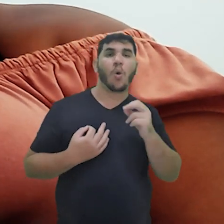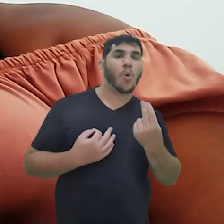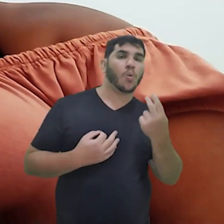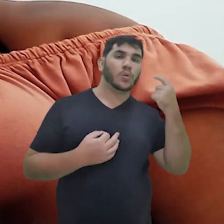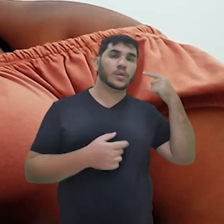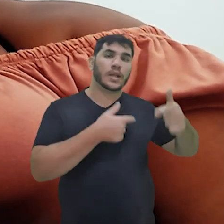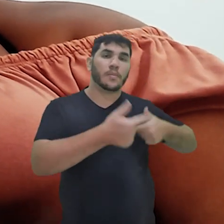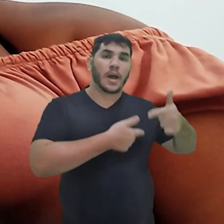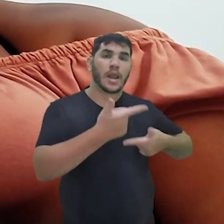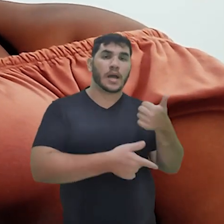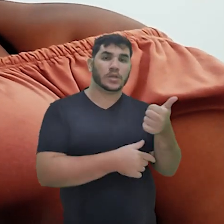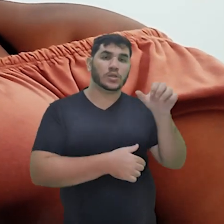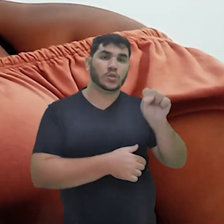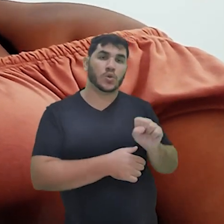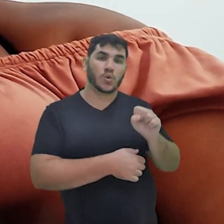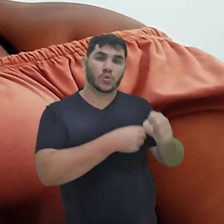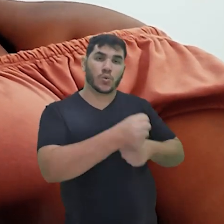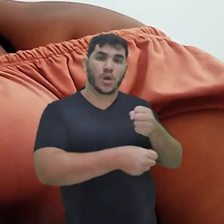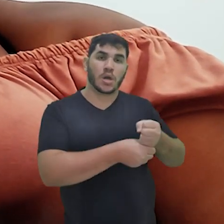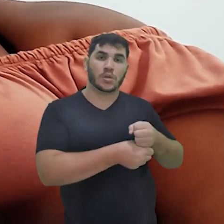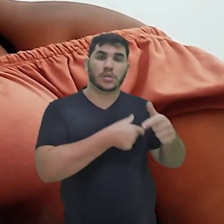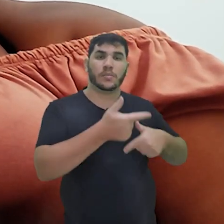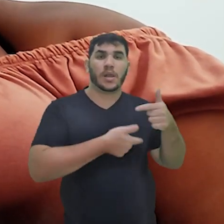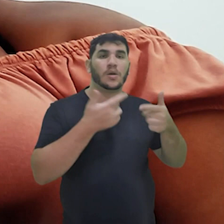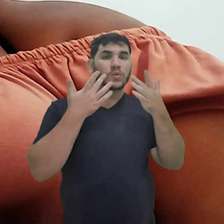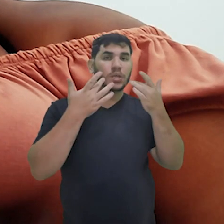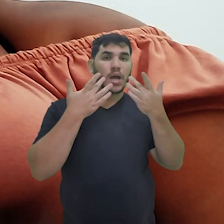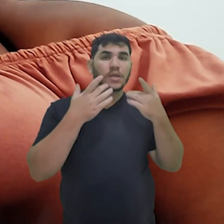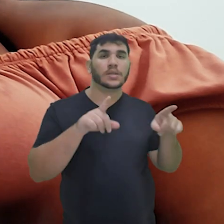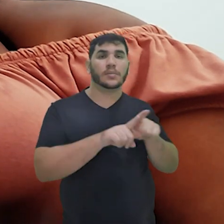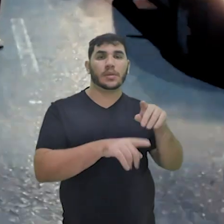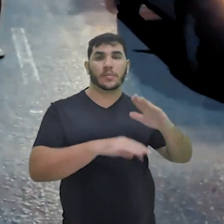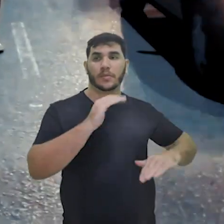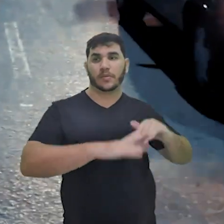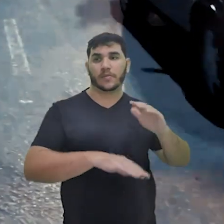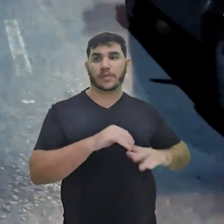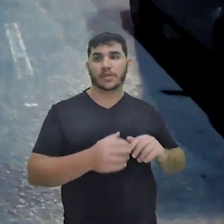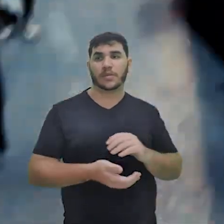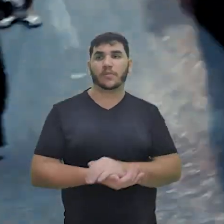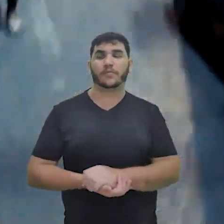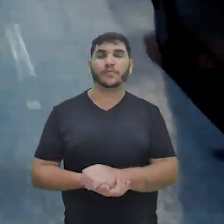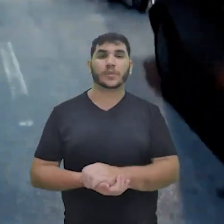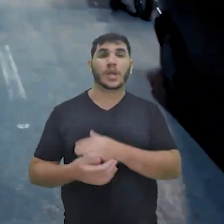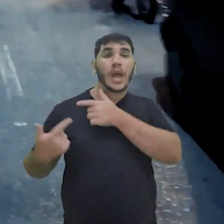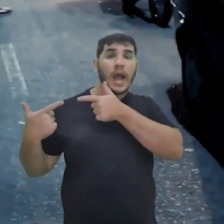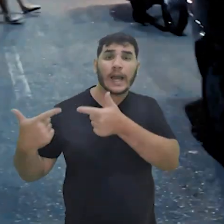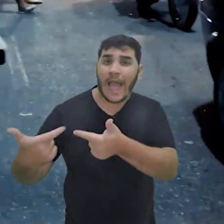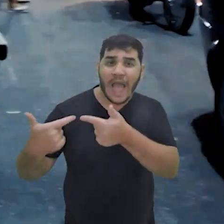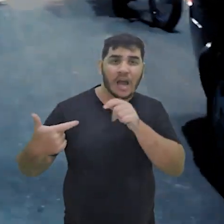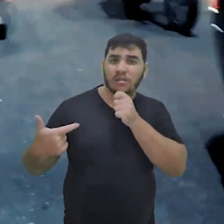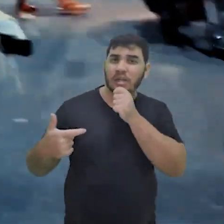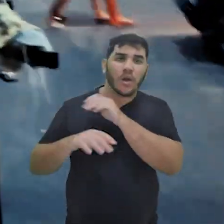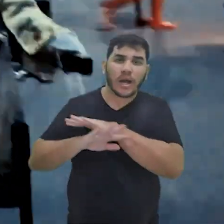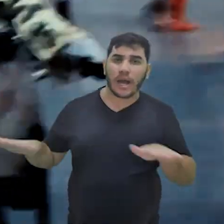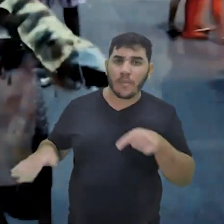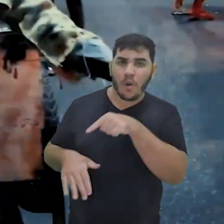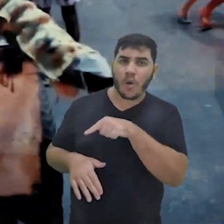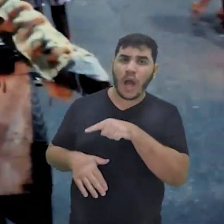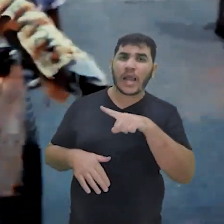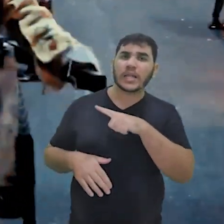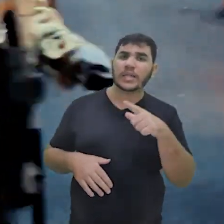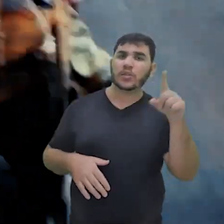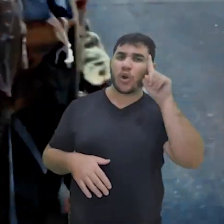grupo, em ter a minha profissão. A guerra não acabou, Carolina! Ela tá aqui todo dia!